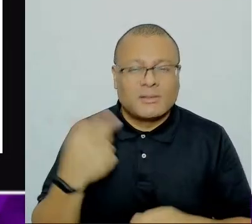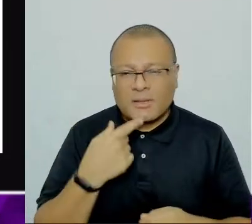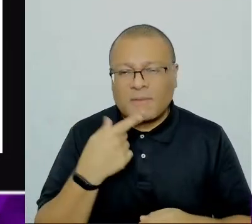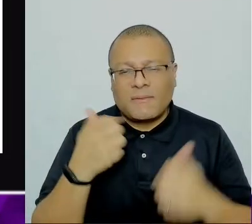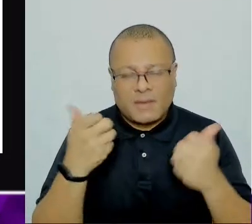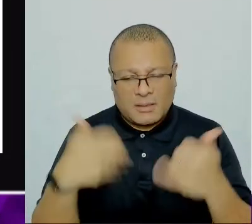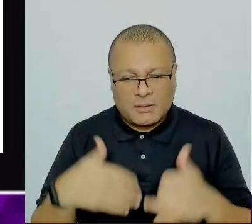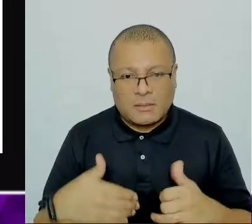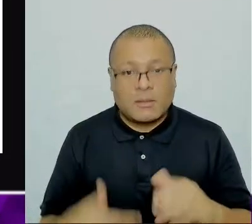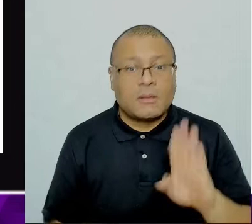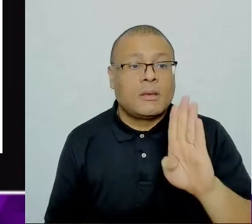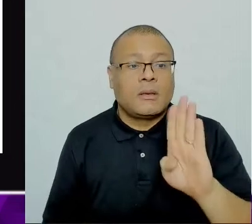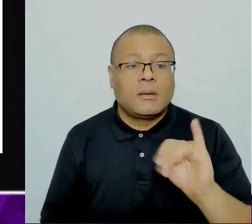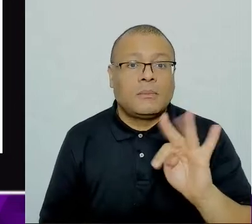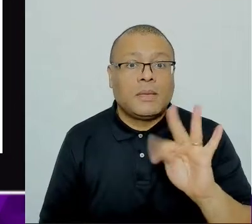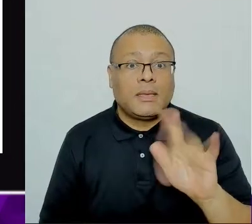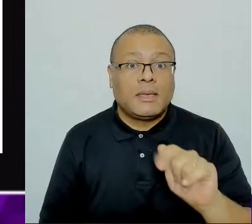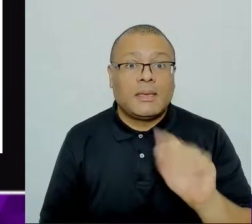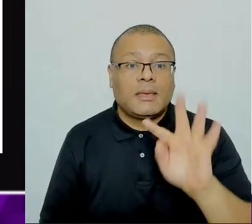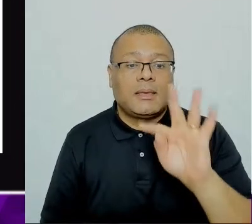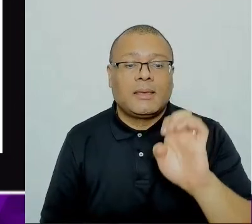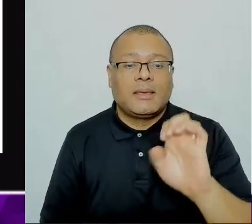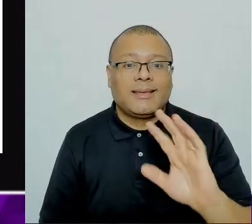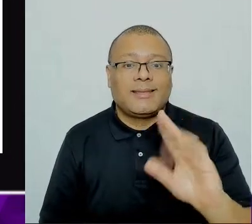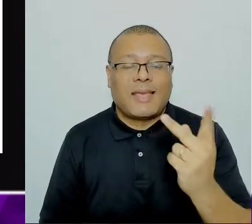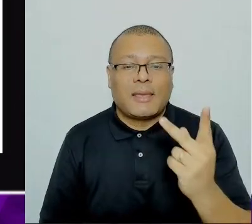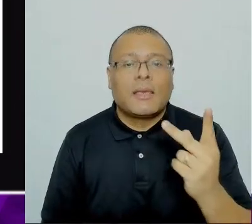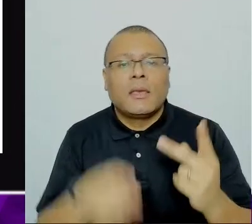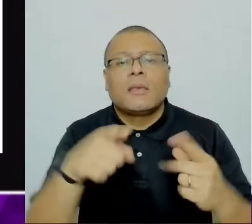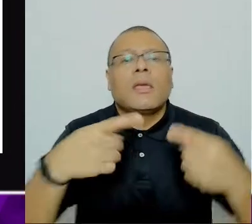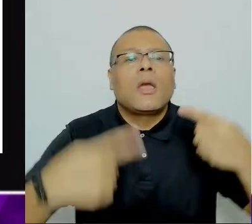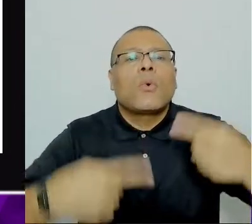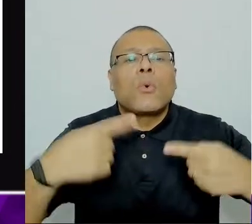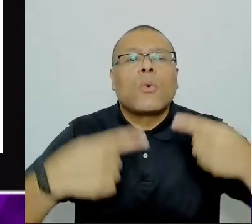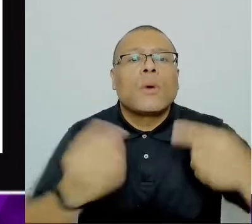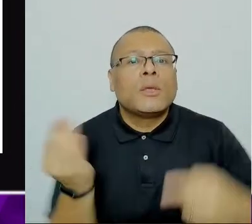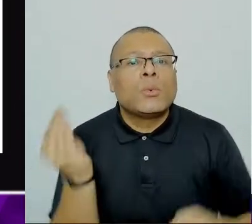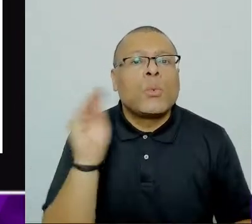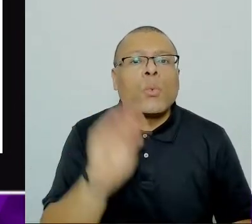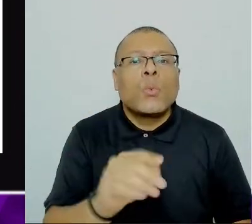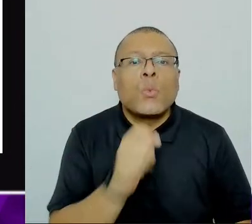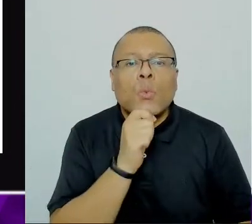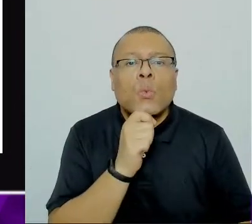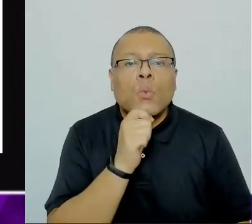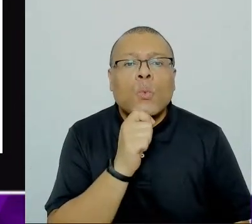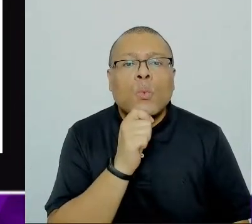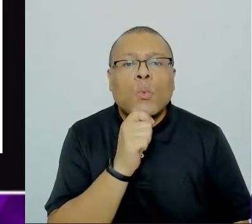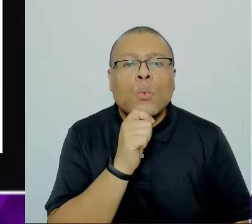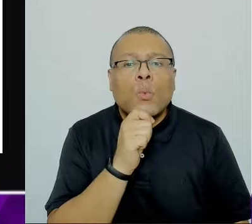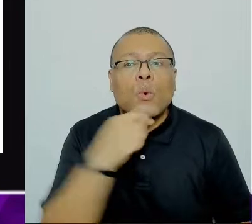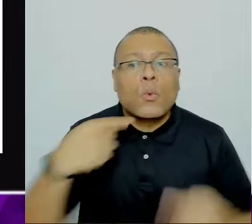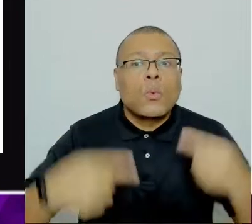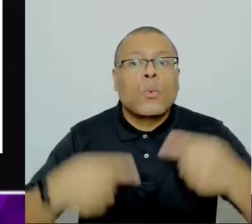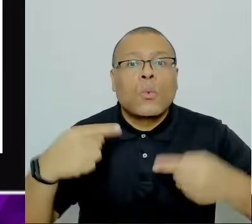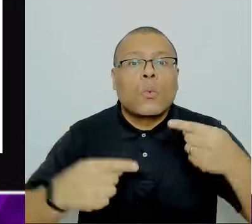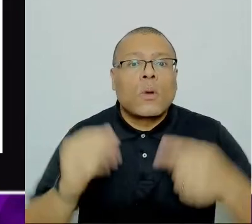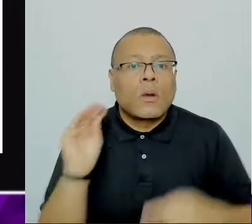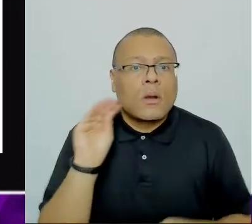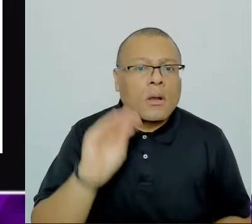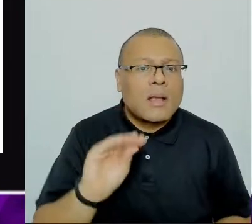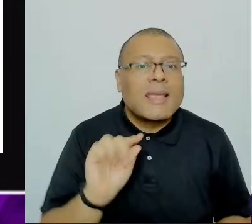Big Techs. Quem que é um concorrente que não está aqui? O concorrente que não está